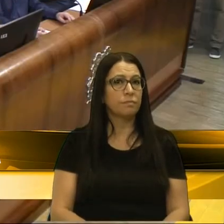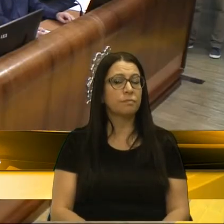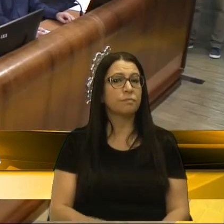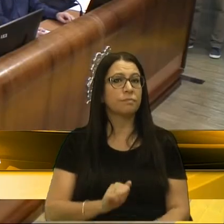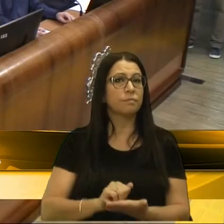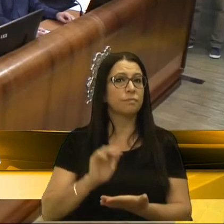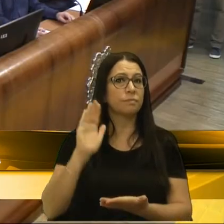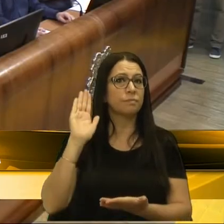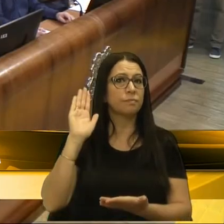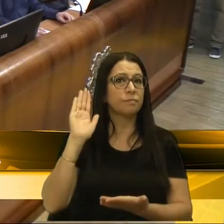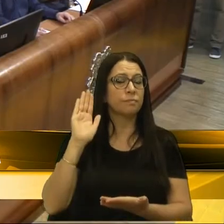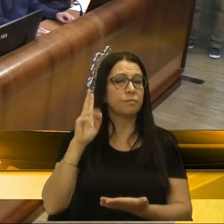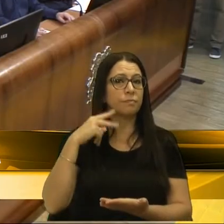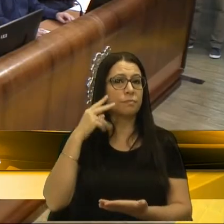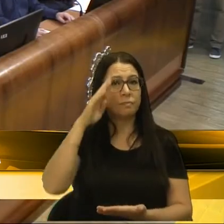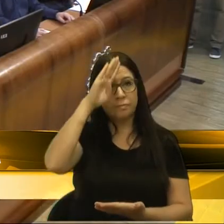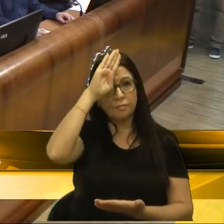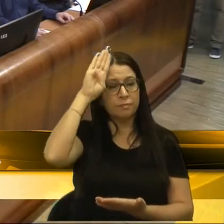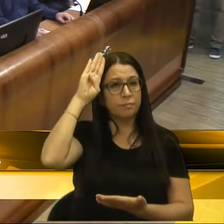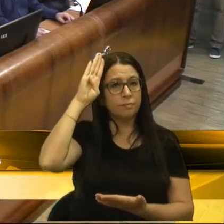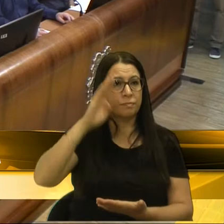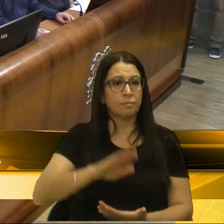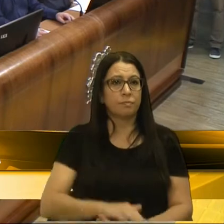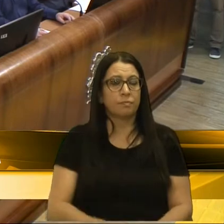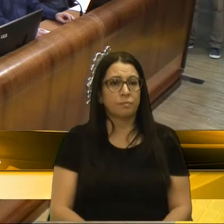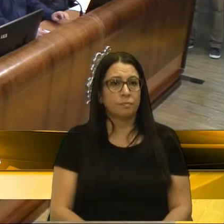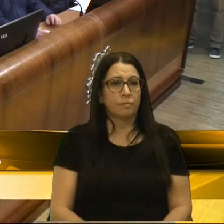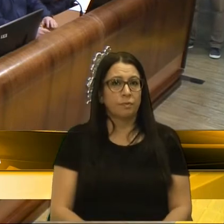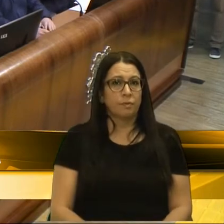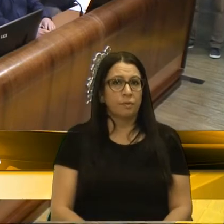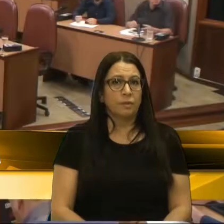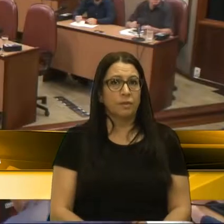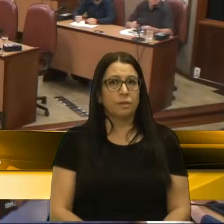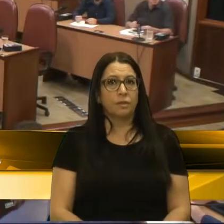palavra, senhor presidente. A palavra, o vereador Adriano Bressan.